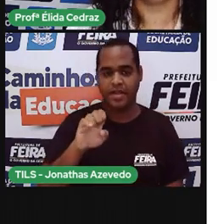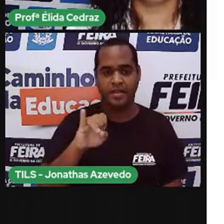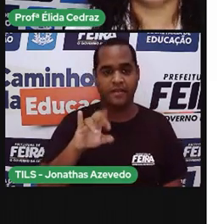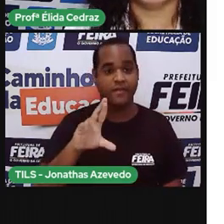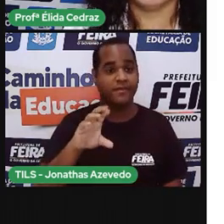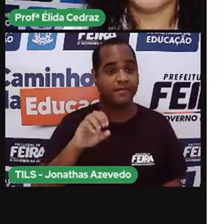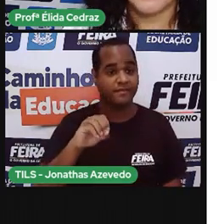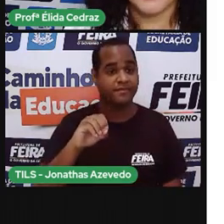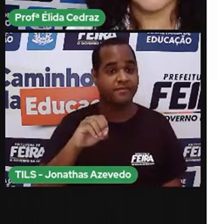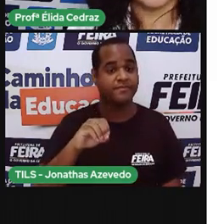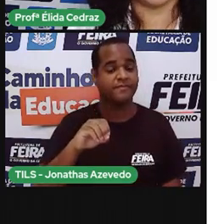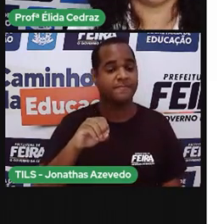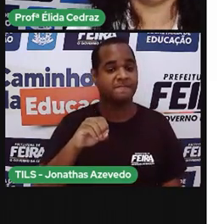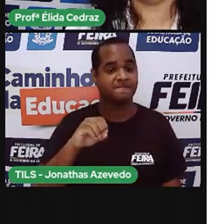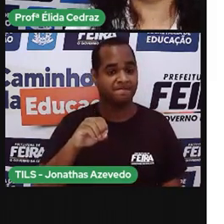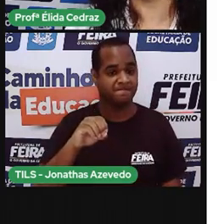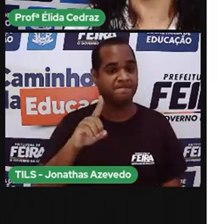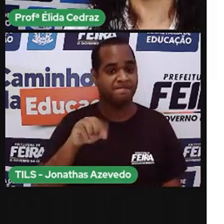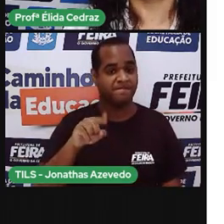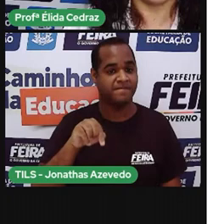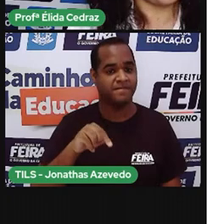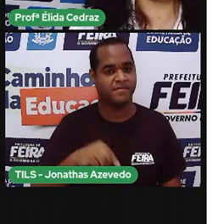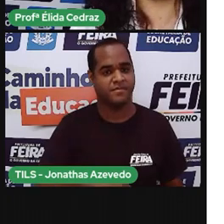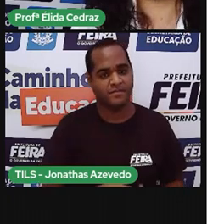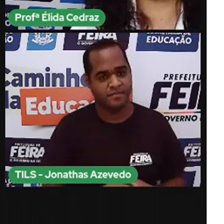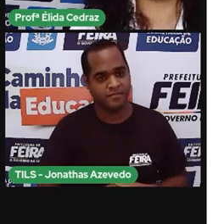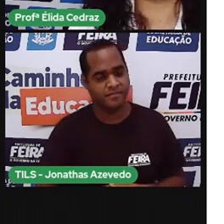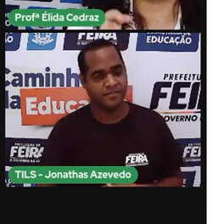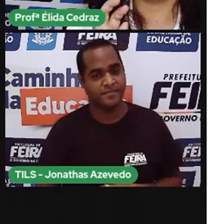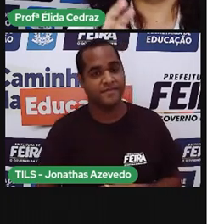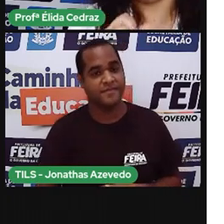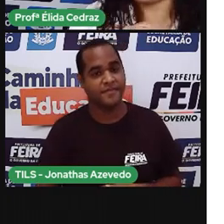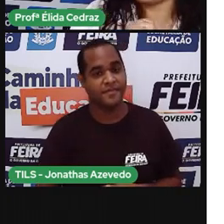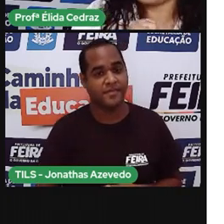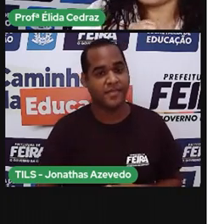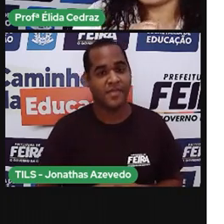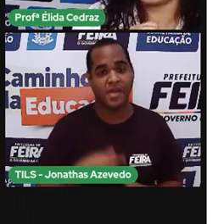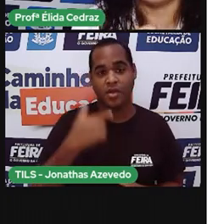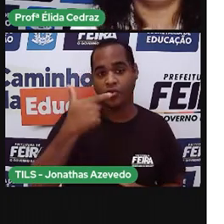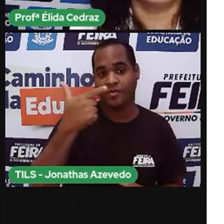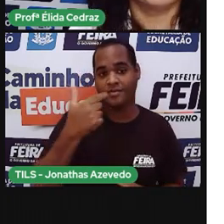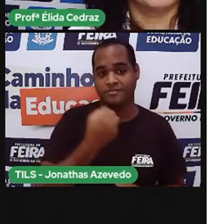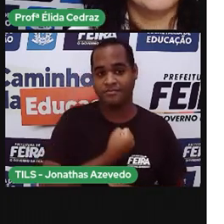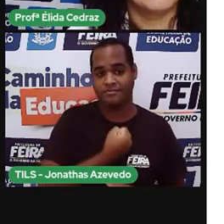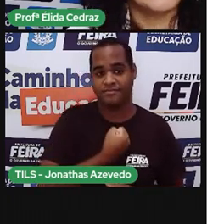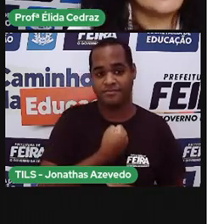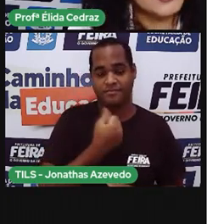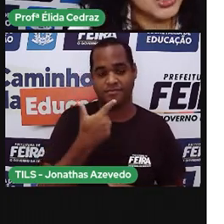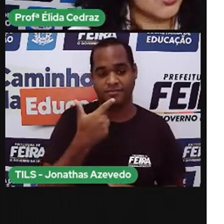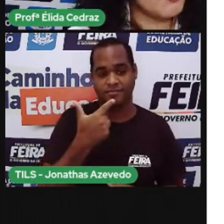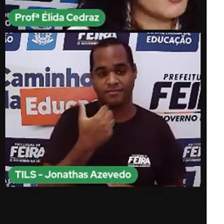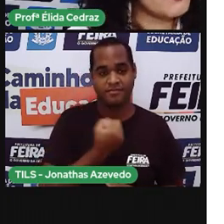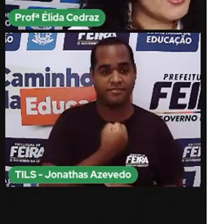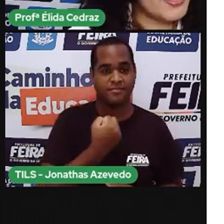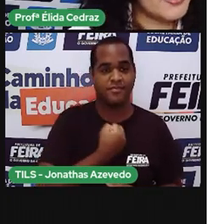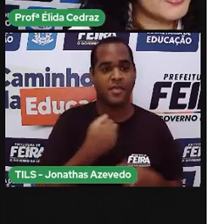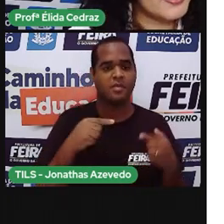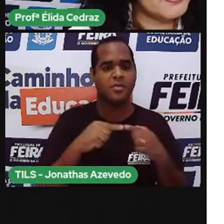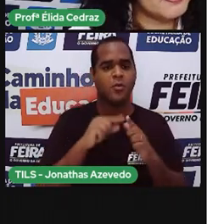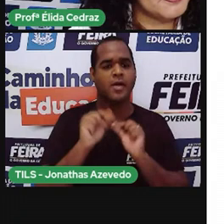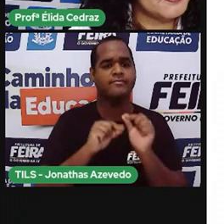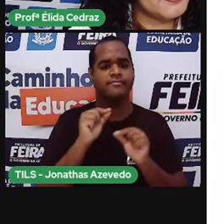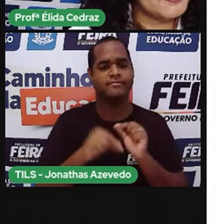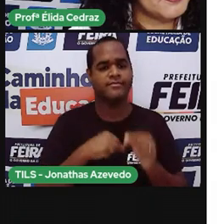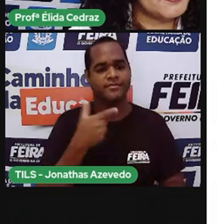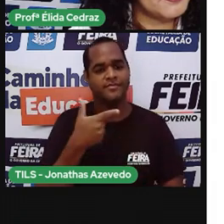Pandeiro. Um pandeiro. Olha o instrumento número 2. Que instrumento é